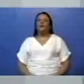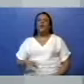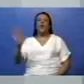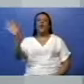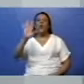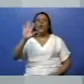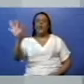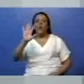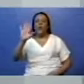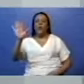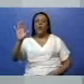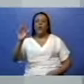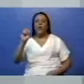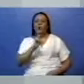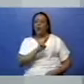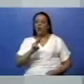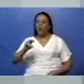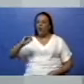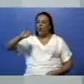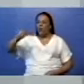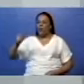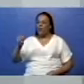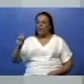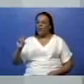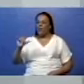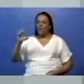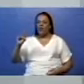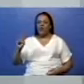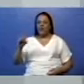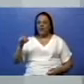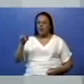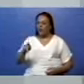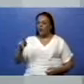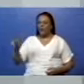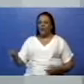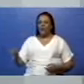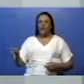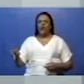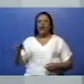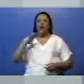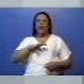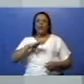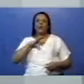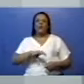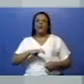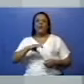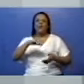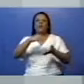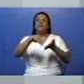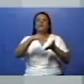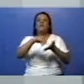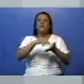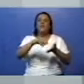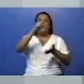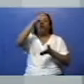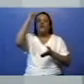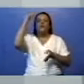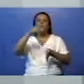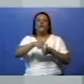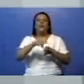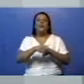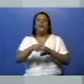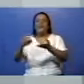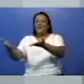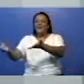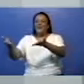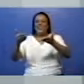Olá, meu nome é Joyce, eu sou professora de língua portuguesa da Secretaria Municipal de Educação de Barretos. Seja bem-vindo